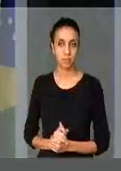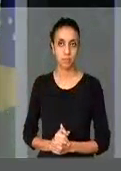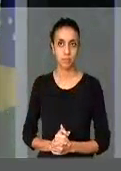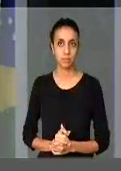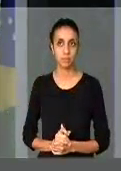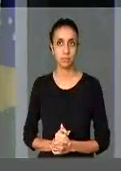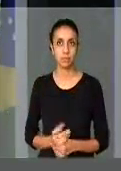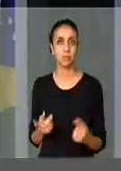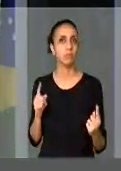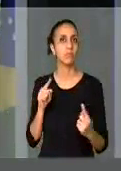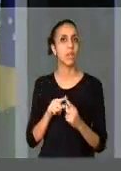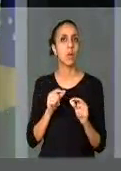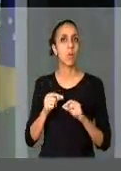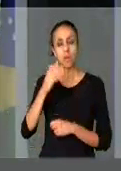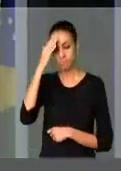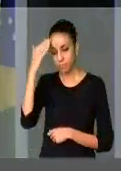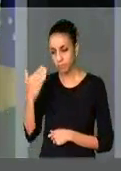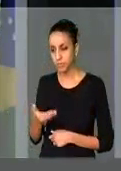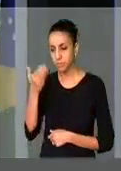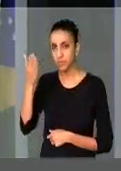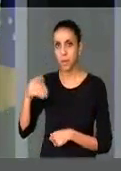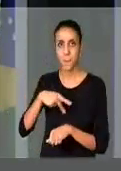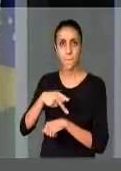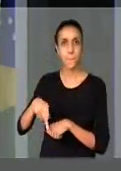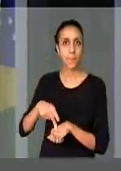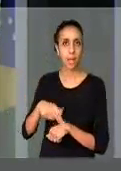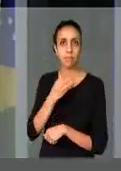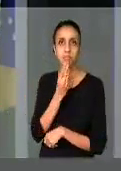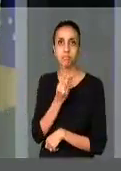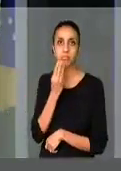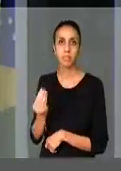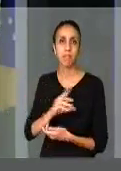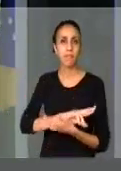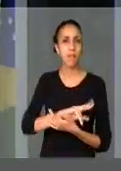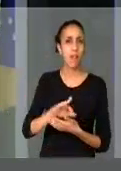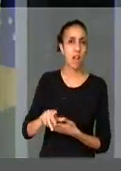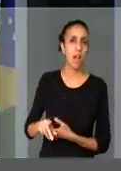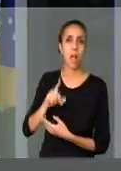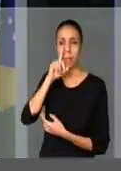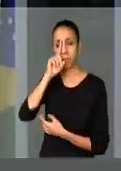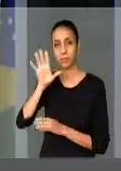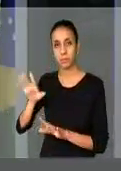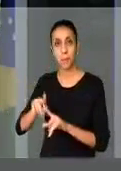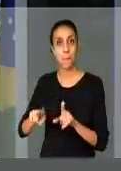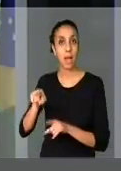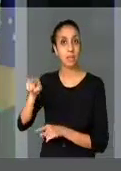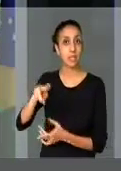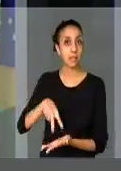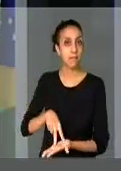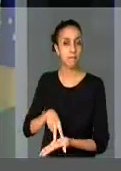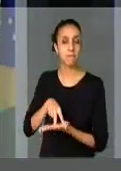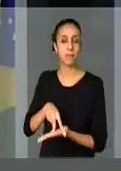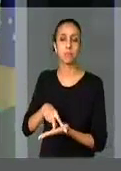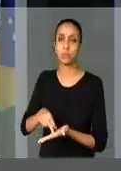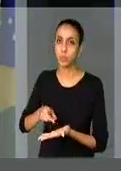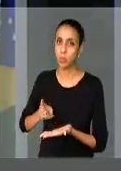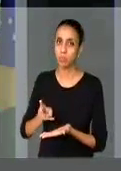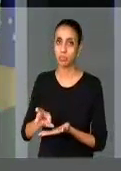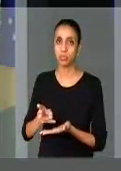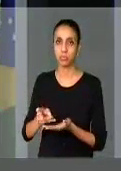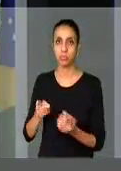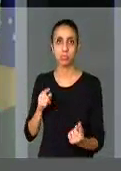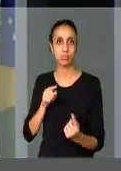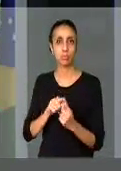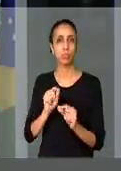a um país que, apesar de sofrer toda sorte de ameaça, se mantém firme com o propósito de manter as